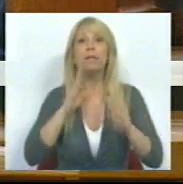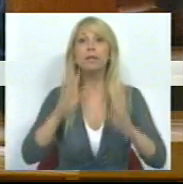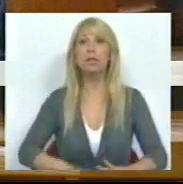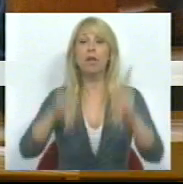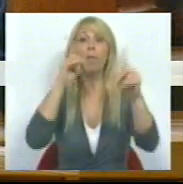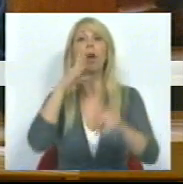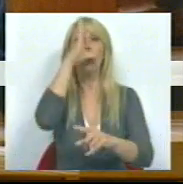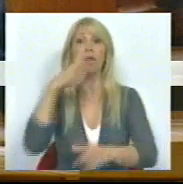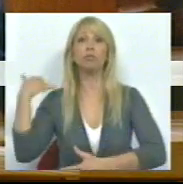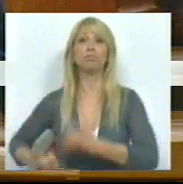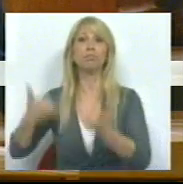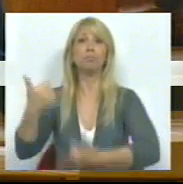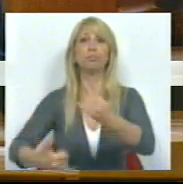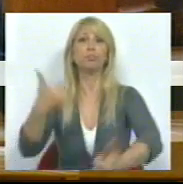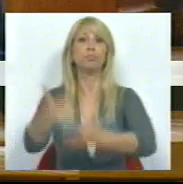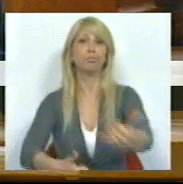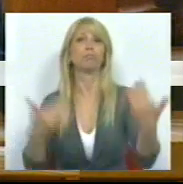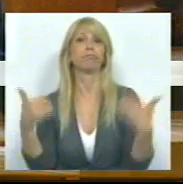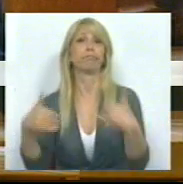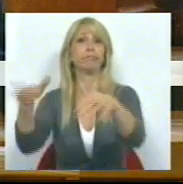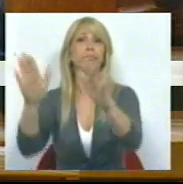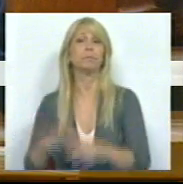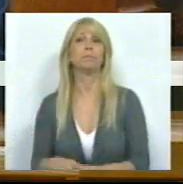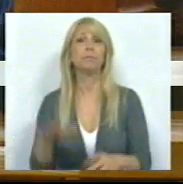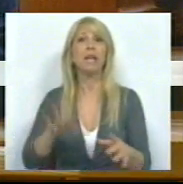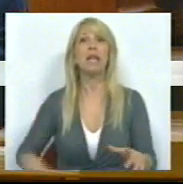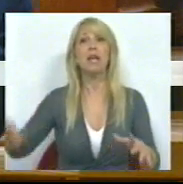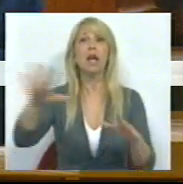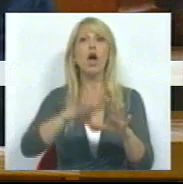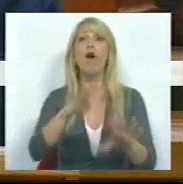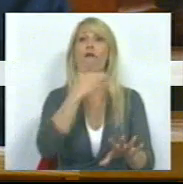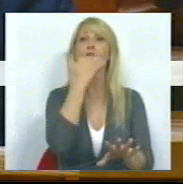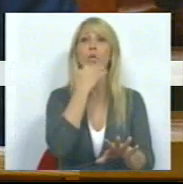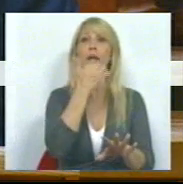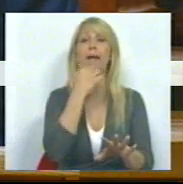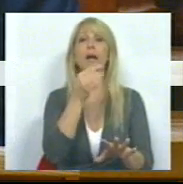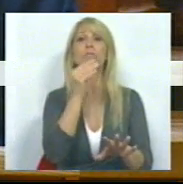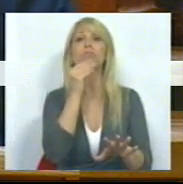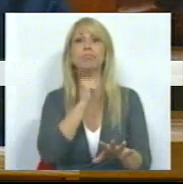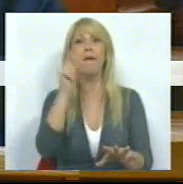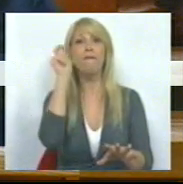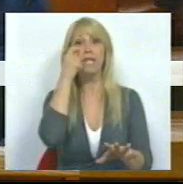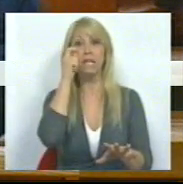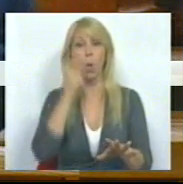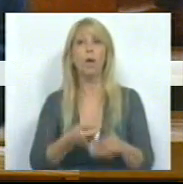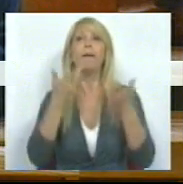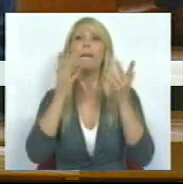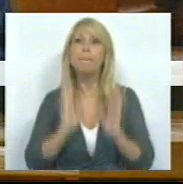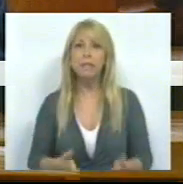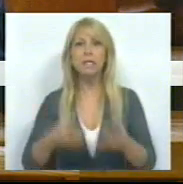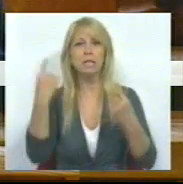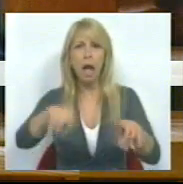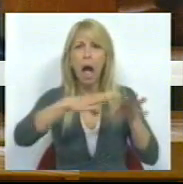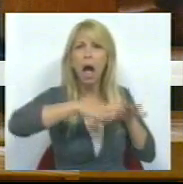sucessivos governos deixaram desativar a estação fruteira da estação agrária de Viseu. Precisam de uma concessão de